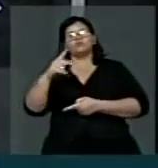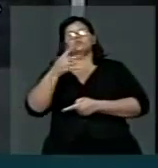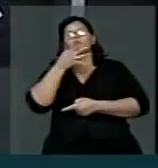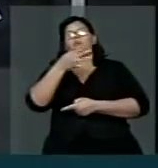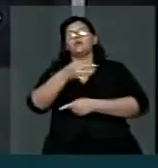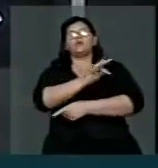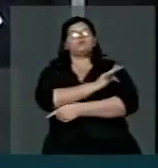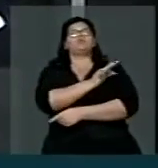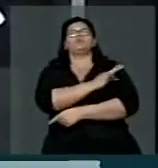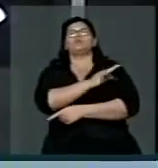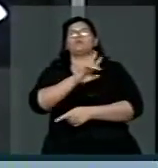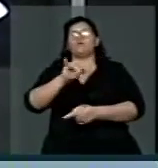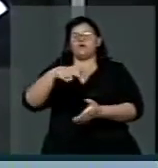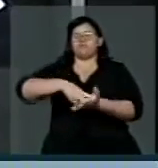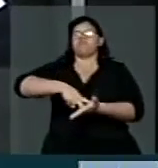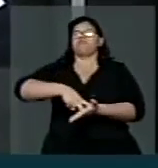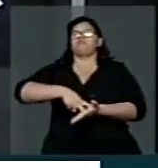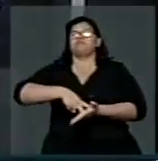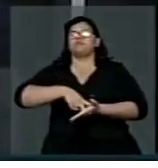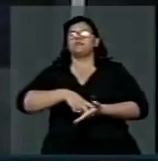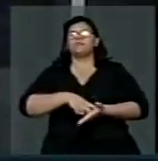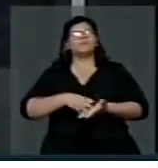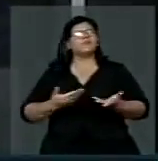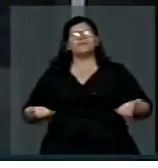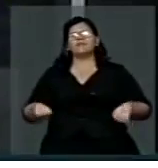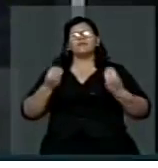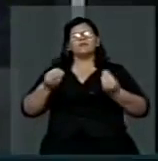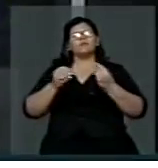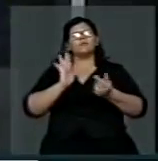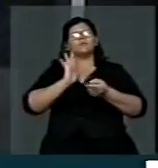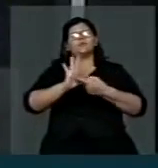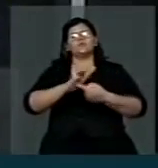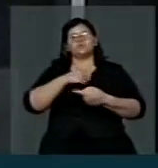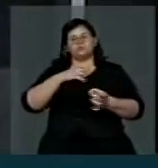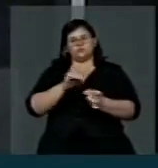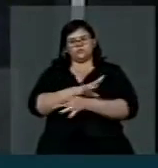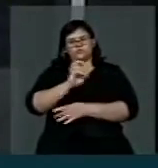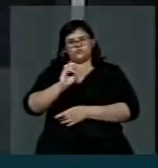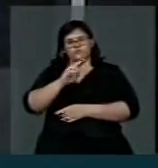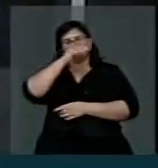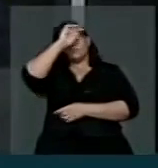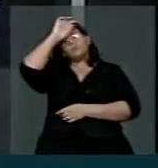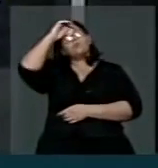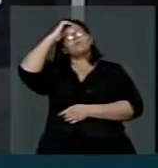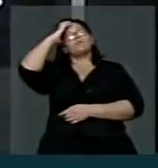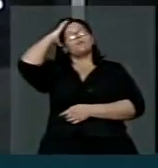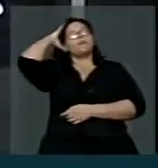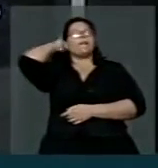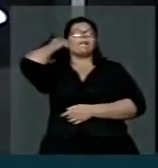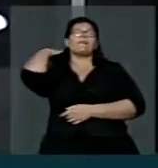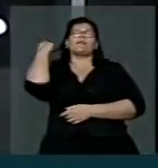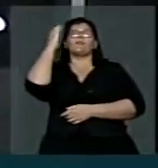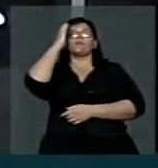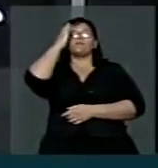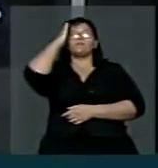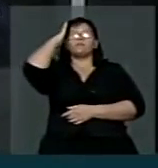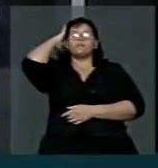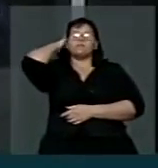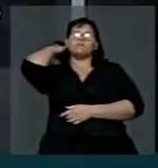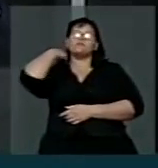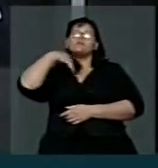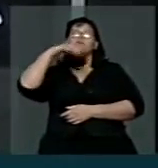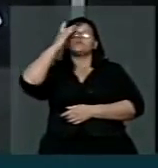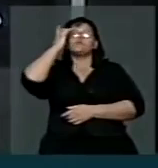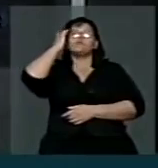superior seja punido. Essas demonstrações, senhor presidente, vou concluir, caminhando para concluir, Estas demonstrações de como